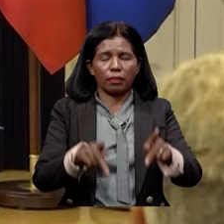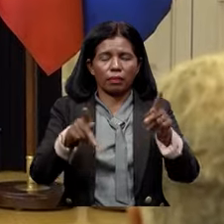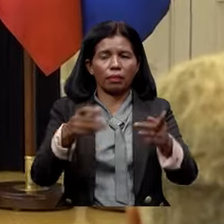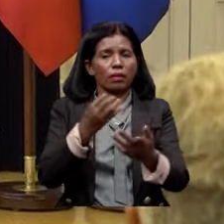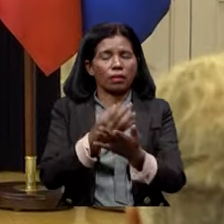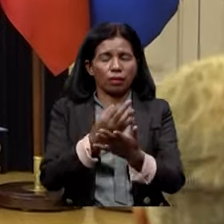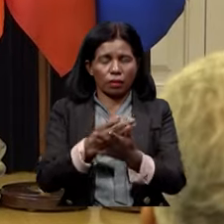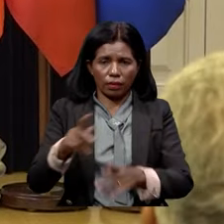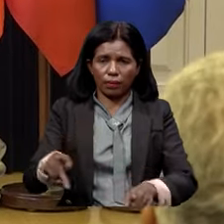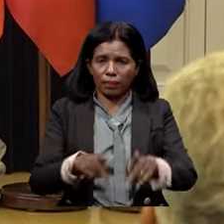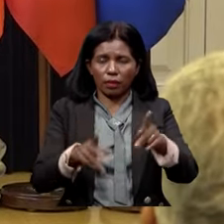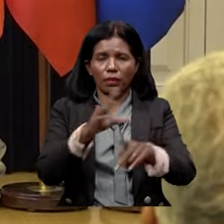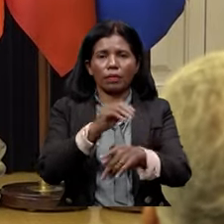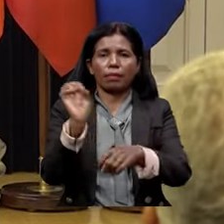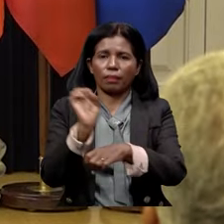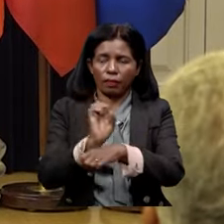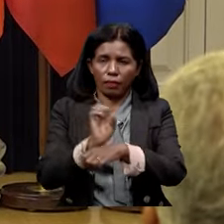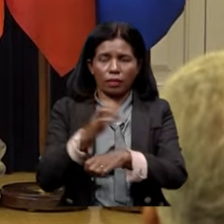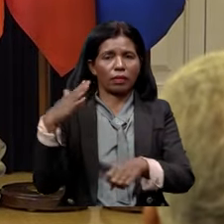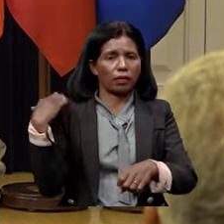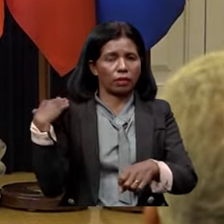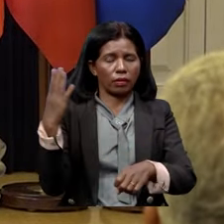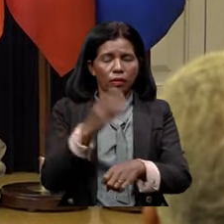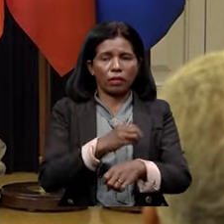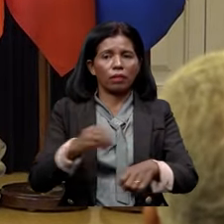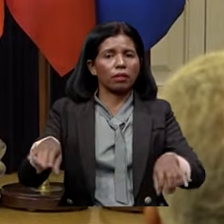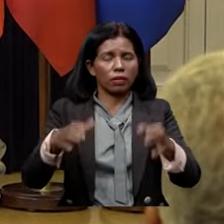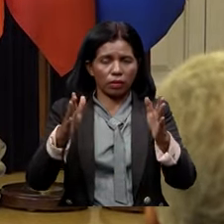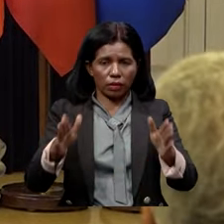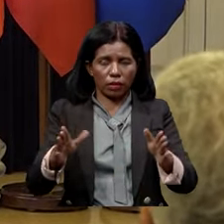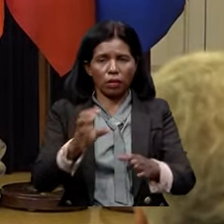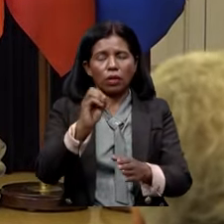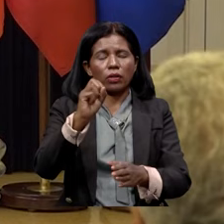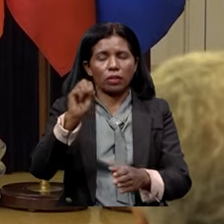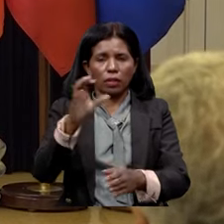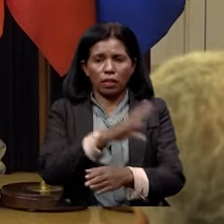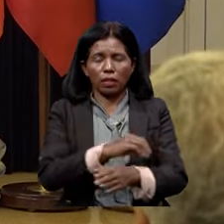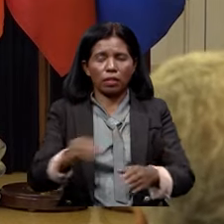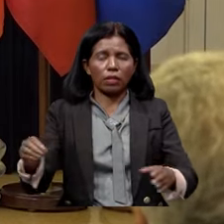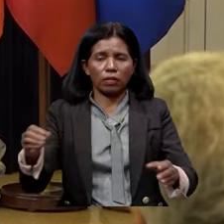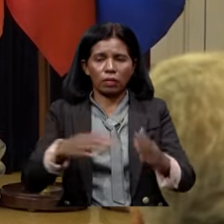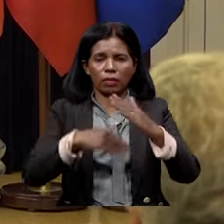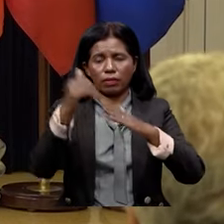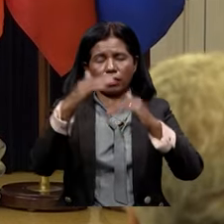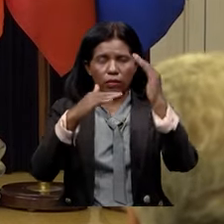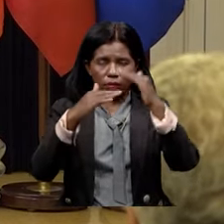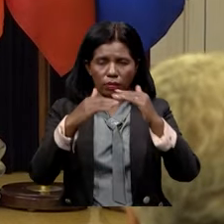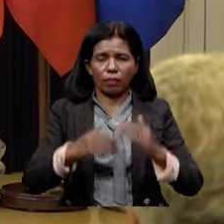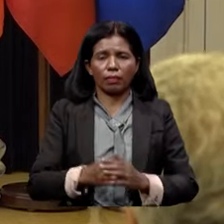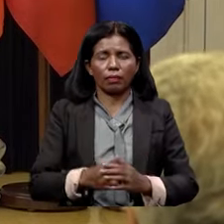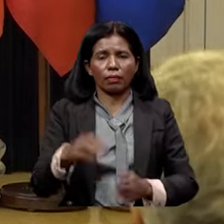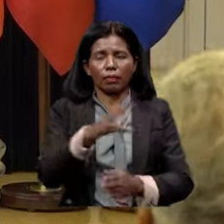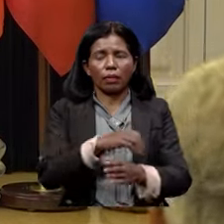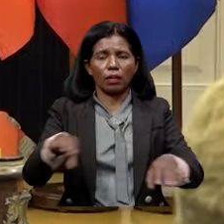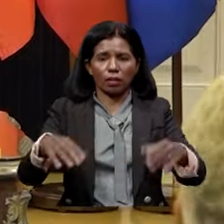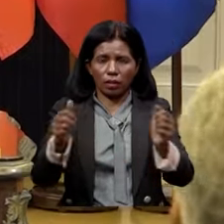finanças públicas na economia, juventude no emprego, oceano sustentabilidade na infraestrutura. estabelecimento acordo